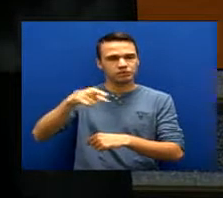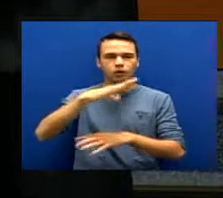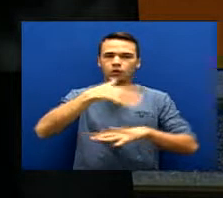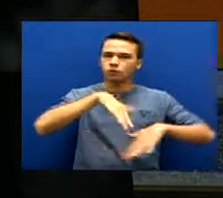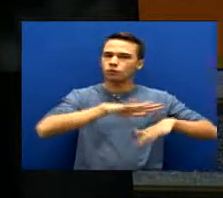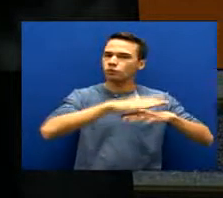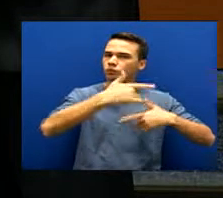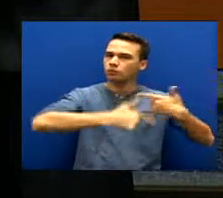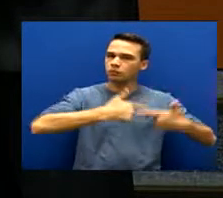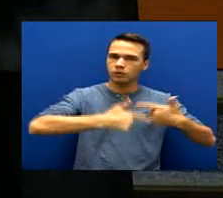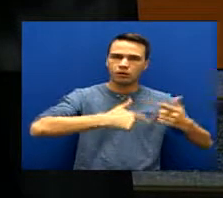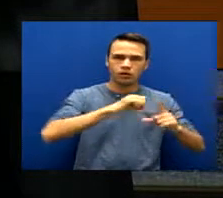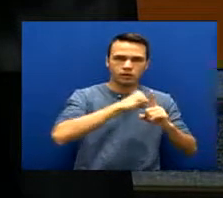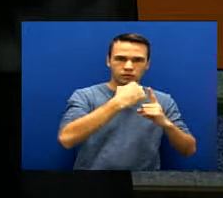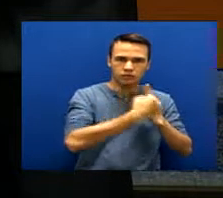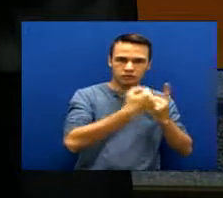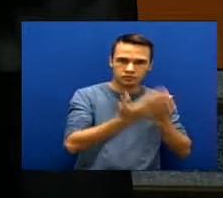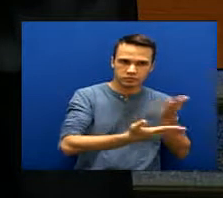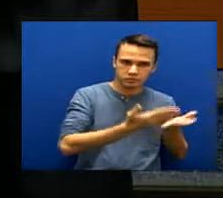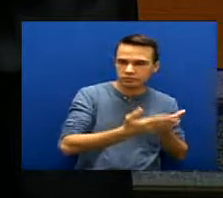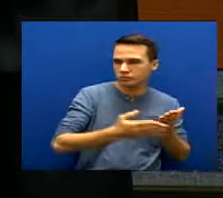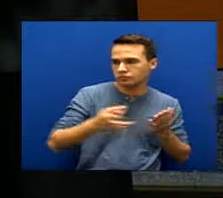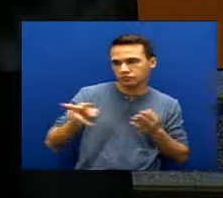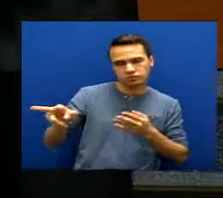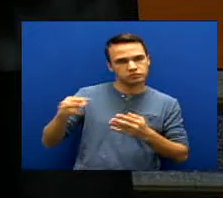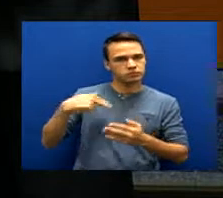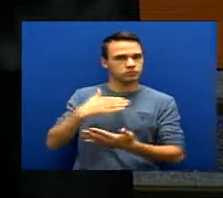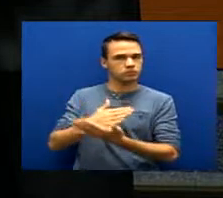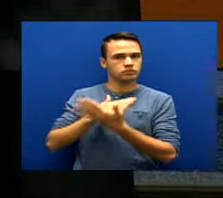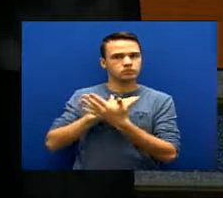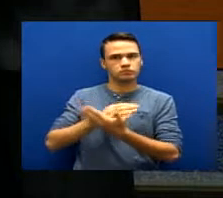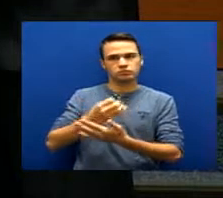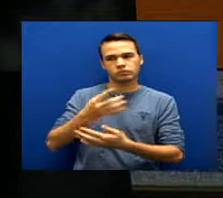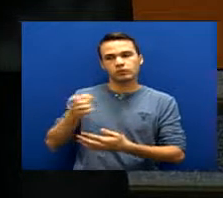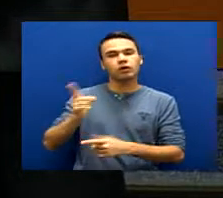única entidade que consegue desenvolver os seus projetos.